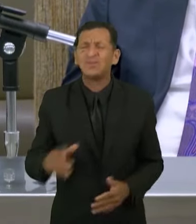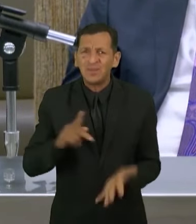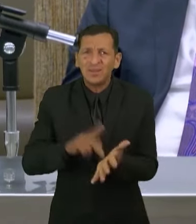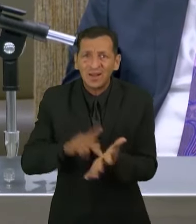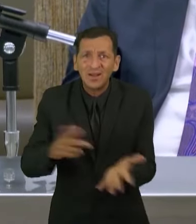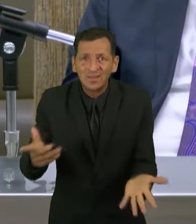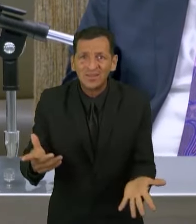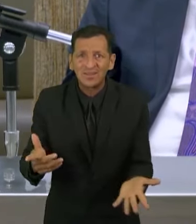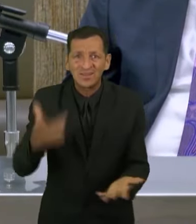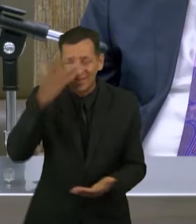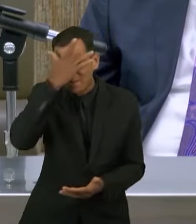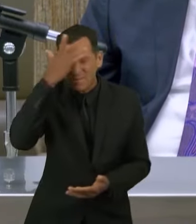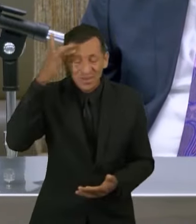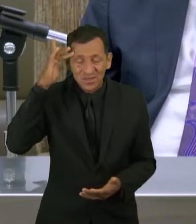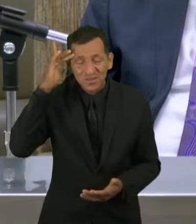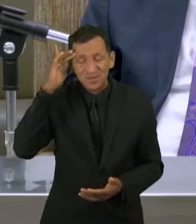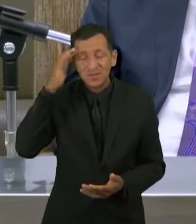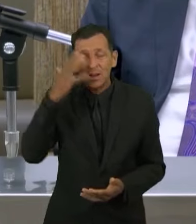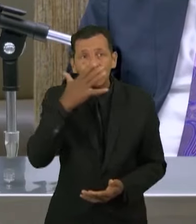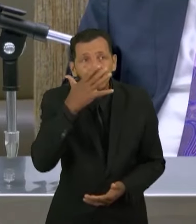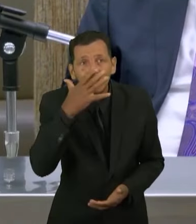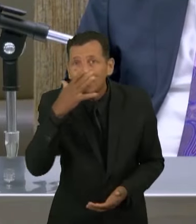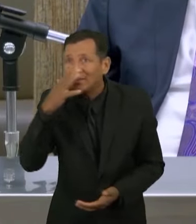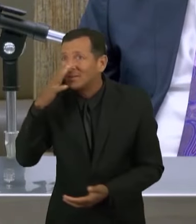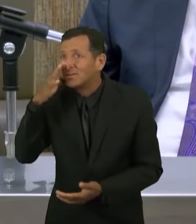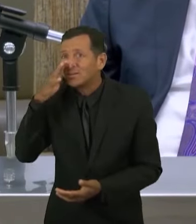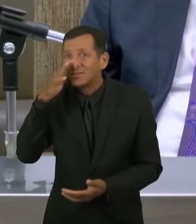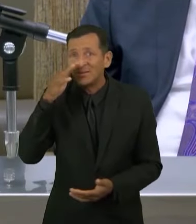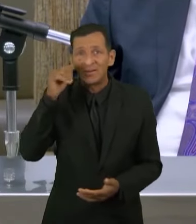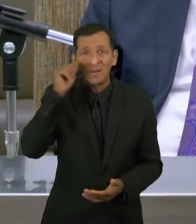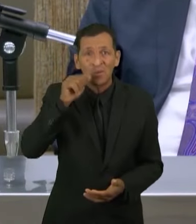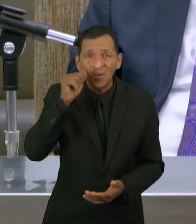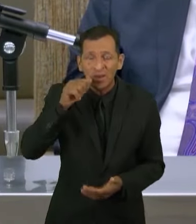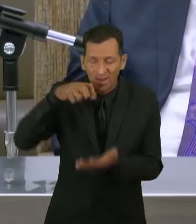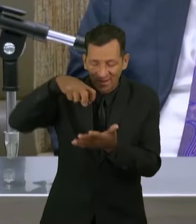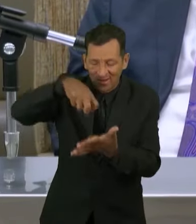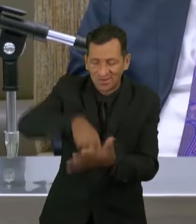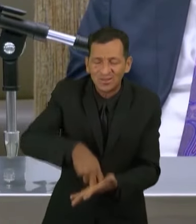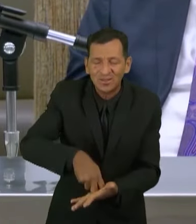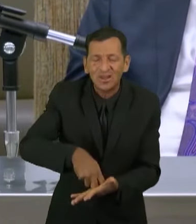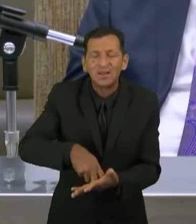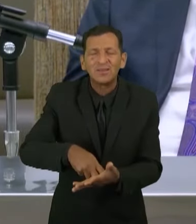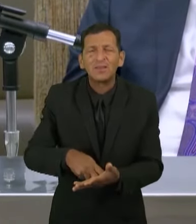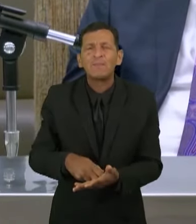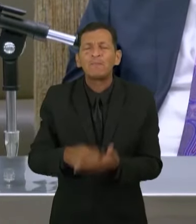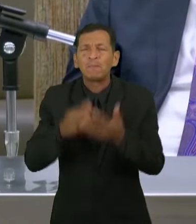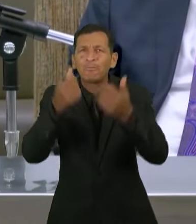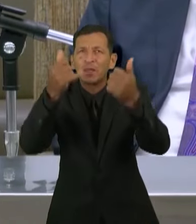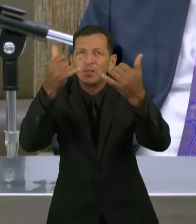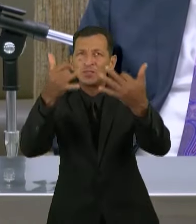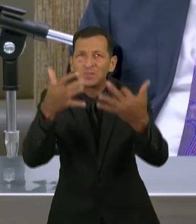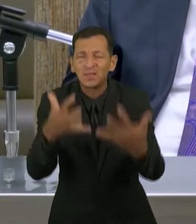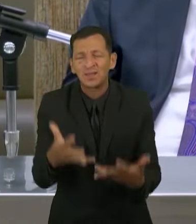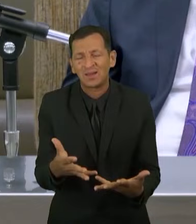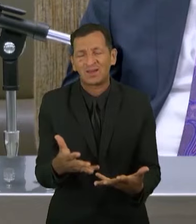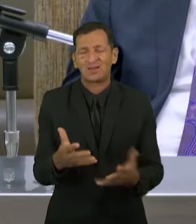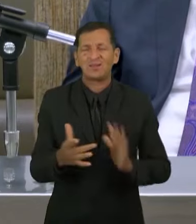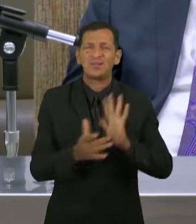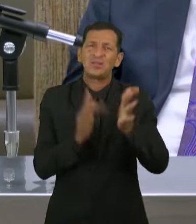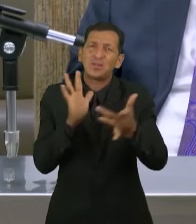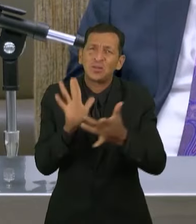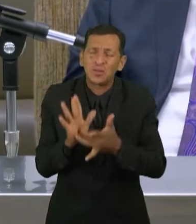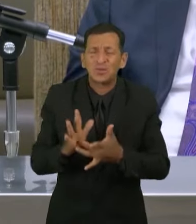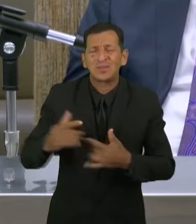receberam fé no momento que aquela mulher ajoelhada contou sua história para Jesus? Olha, faz 12 anos que eu